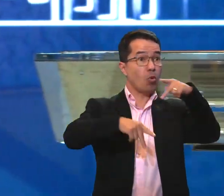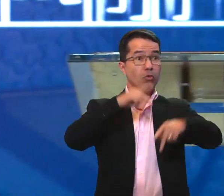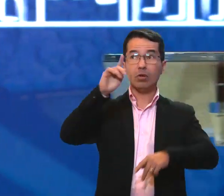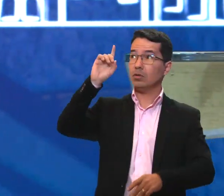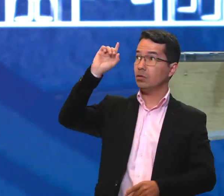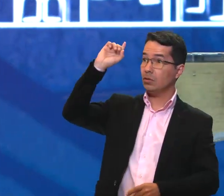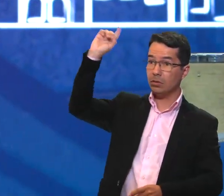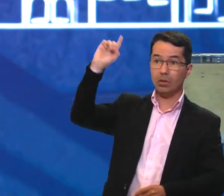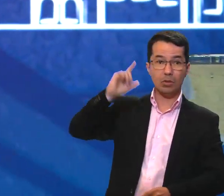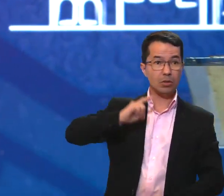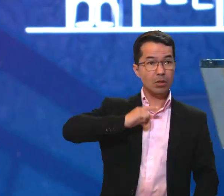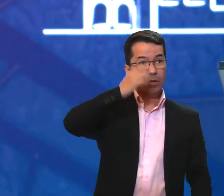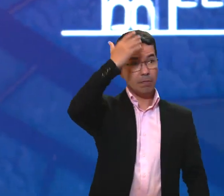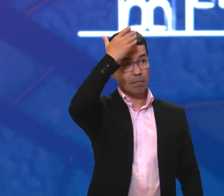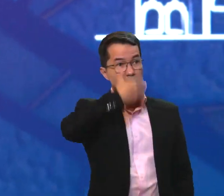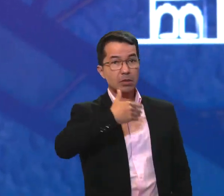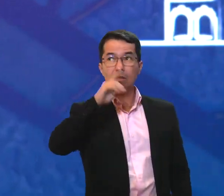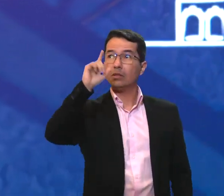diante dEle,